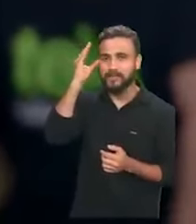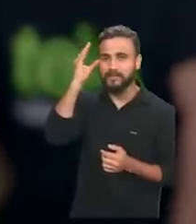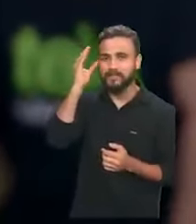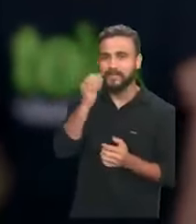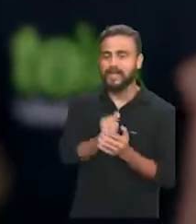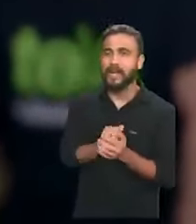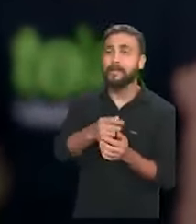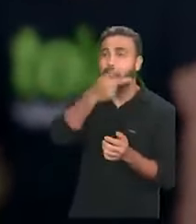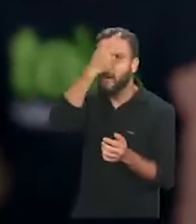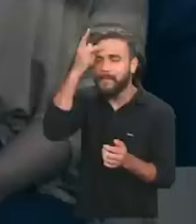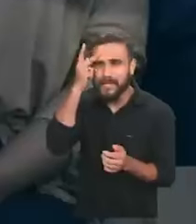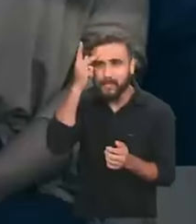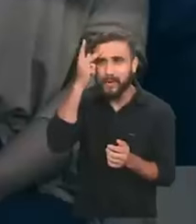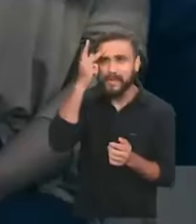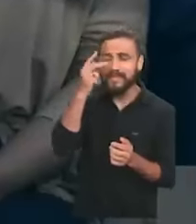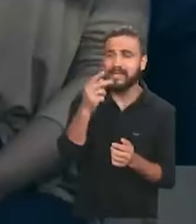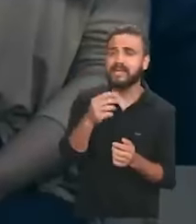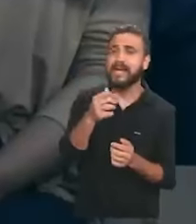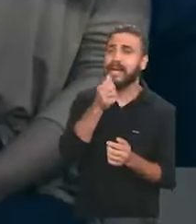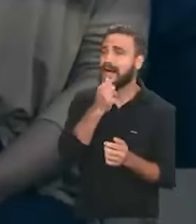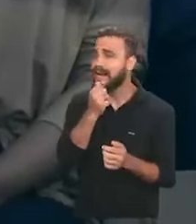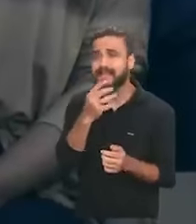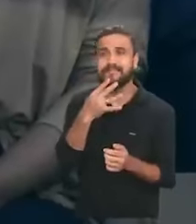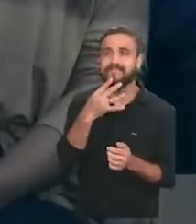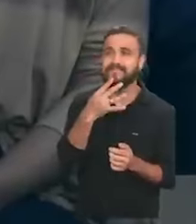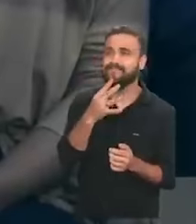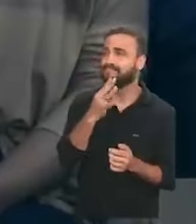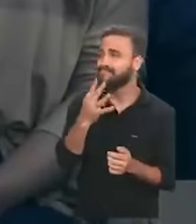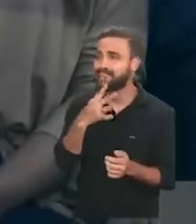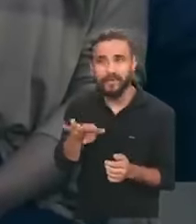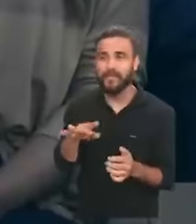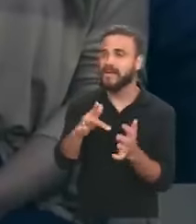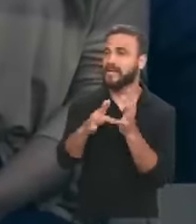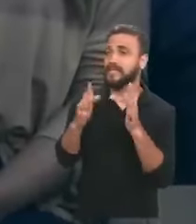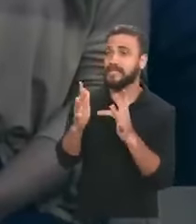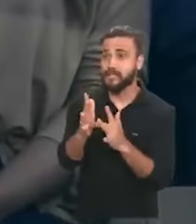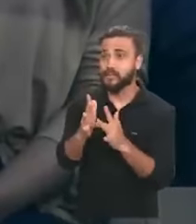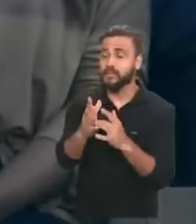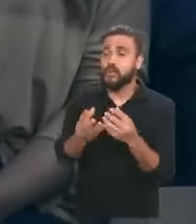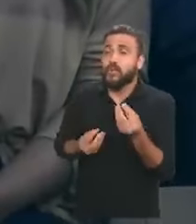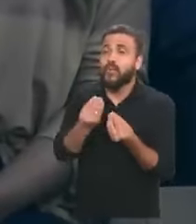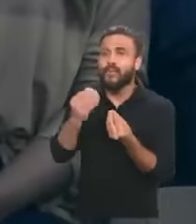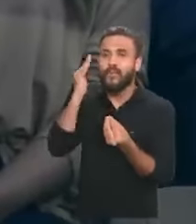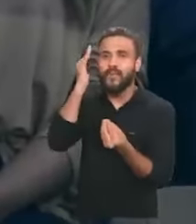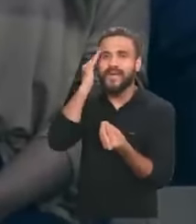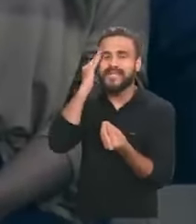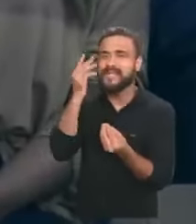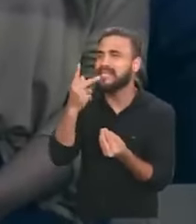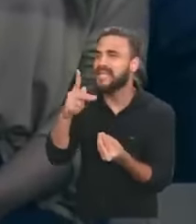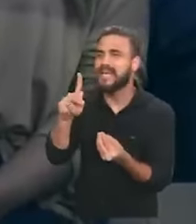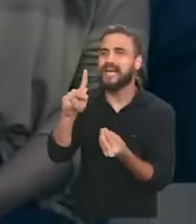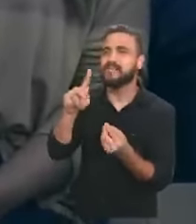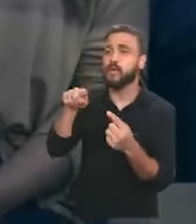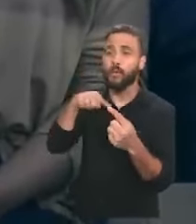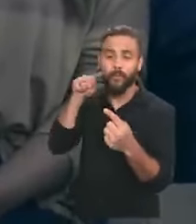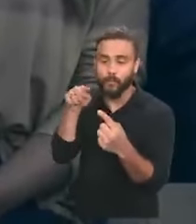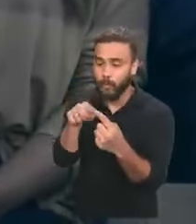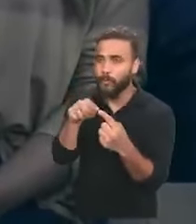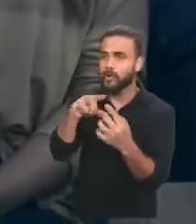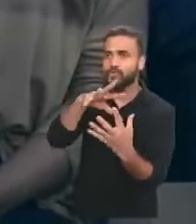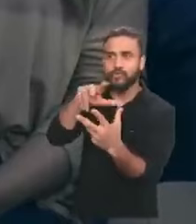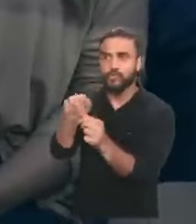anos e acho que seria legal pra gente entender um pouco né Desse sua sua visão né como um mundo